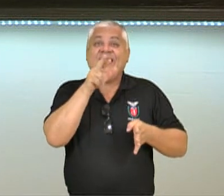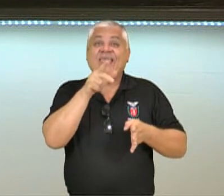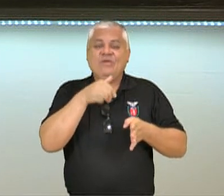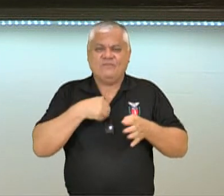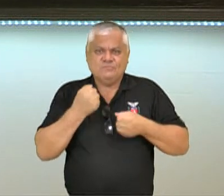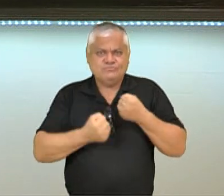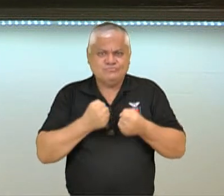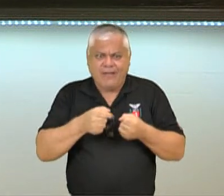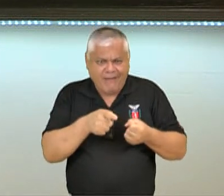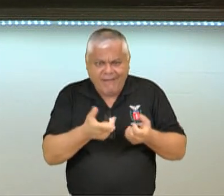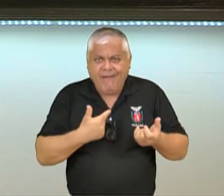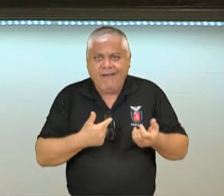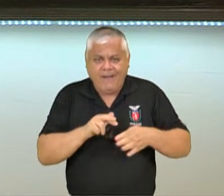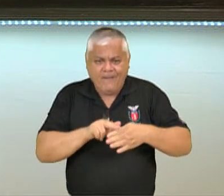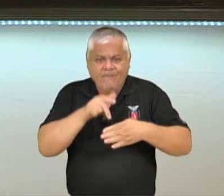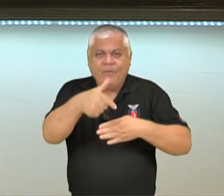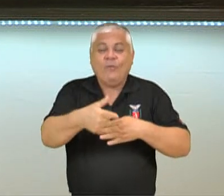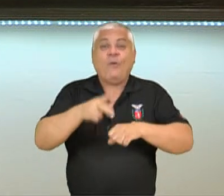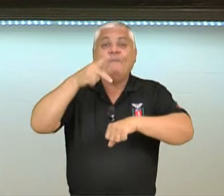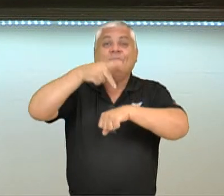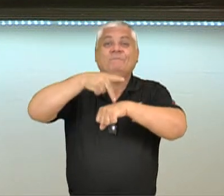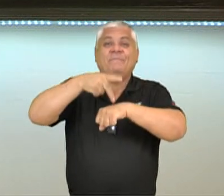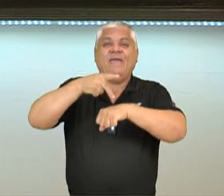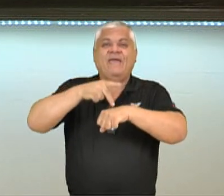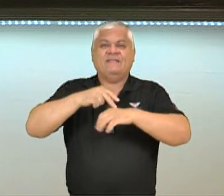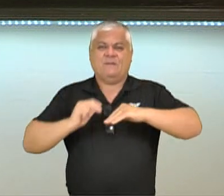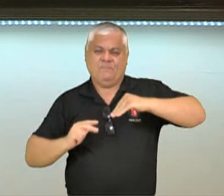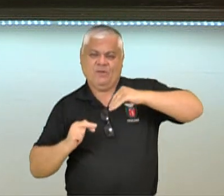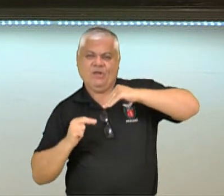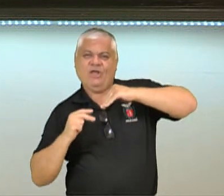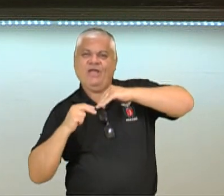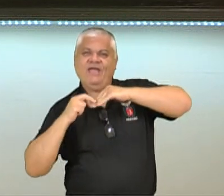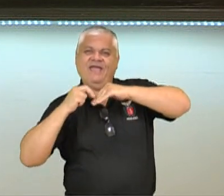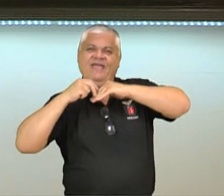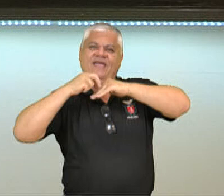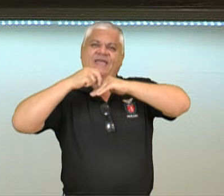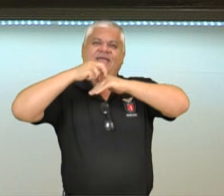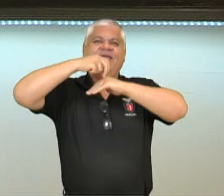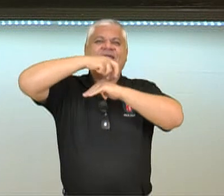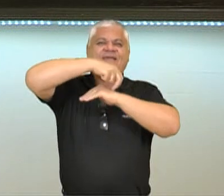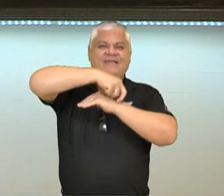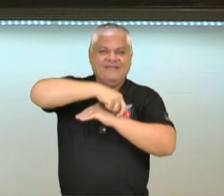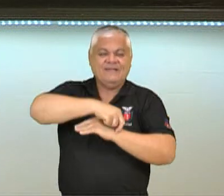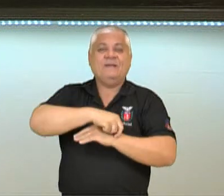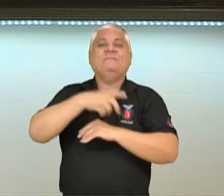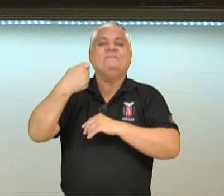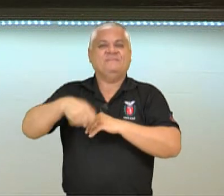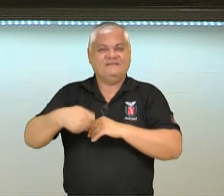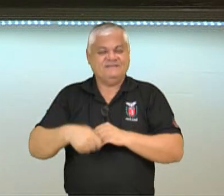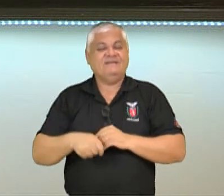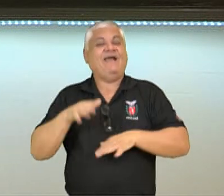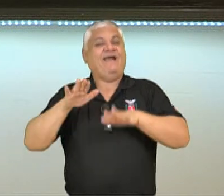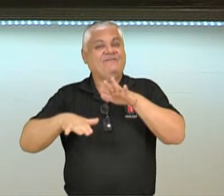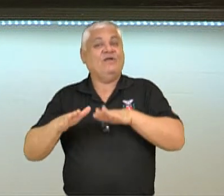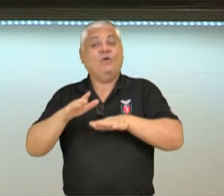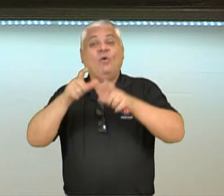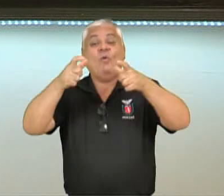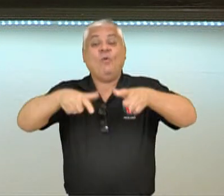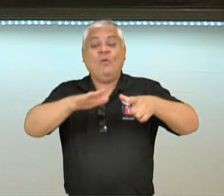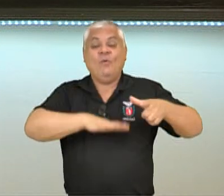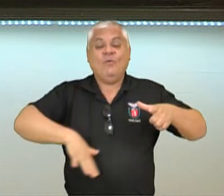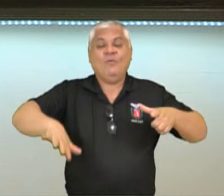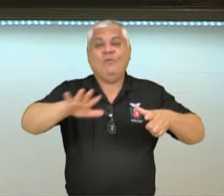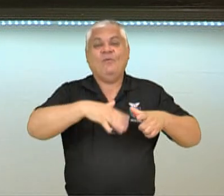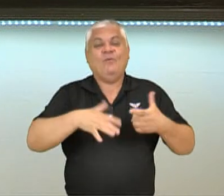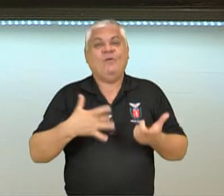aparecer, ou uma rocha para ser escalada. Então, muitas vezes, o terreno, ele também